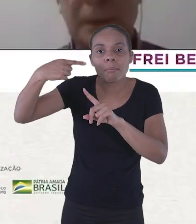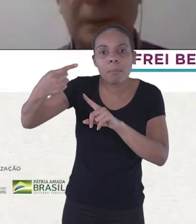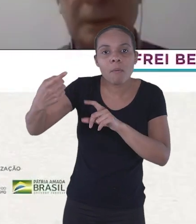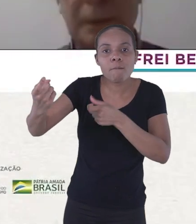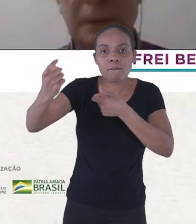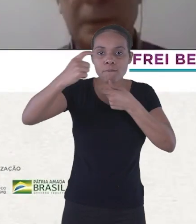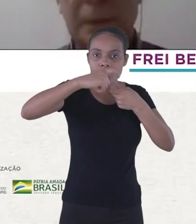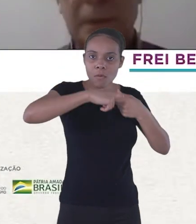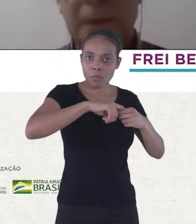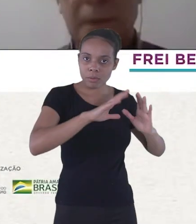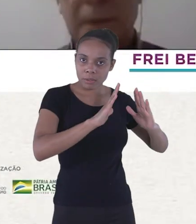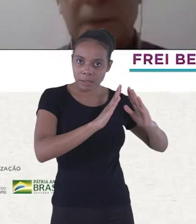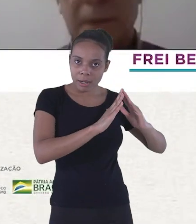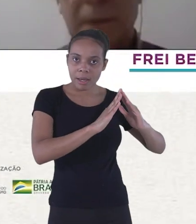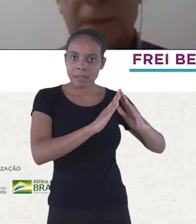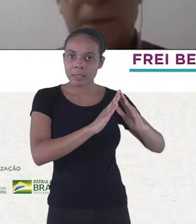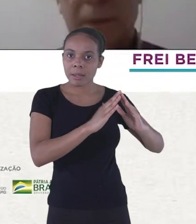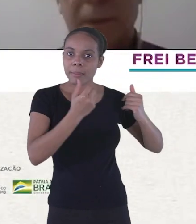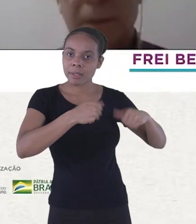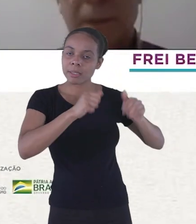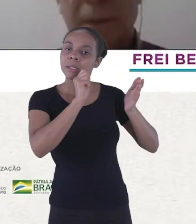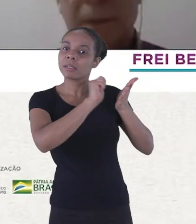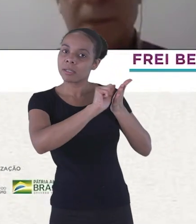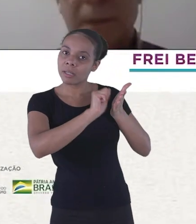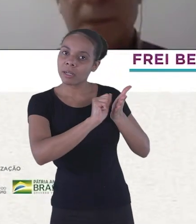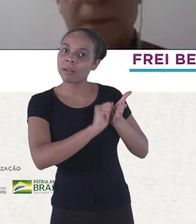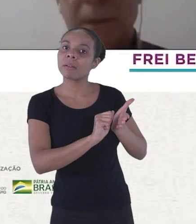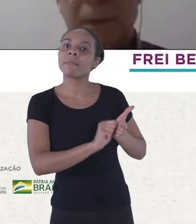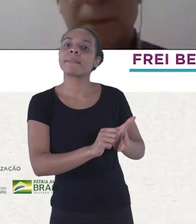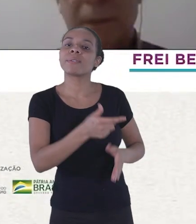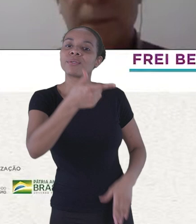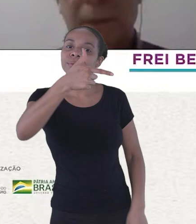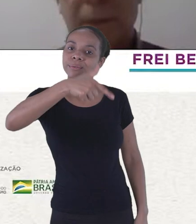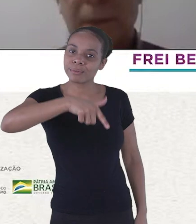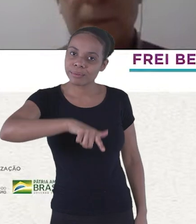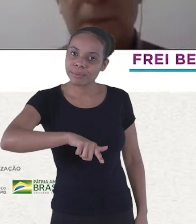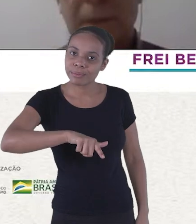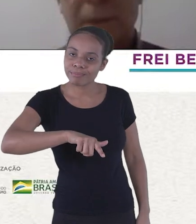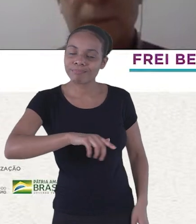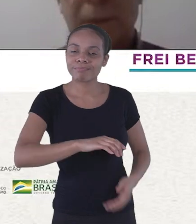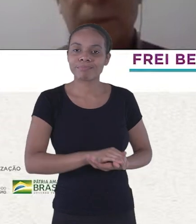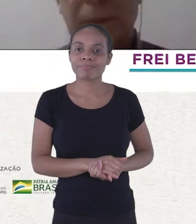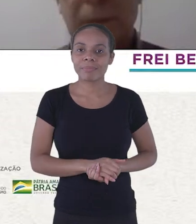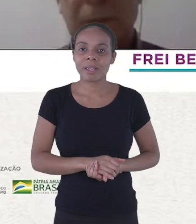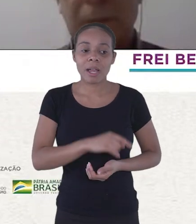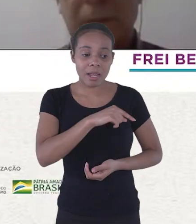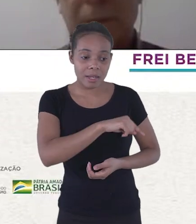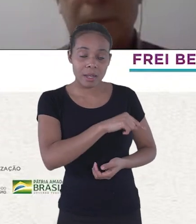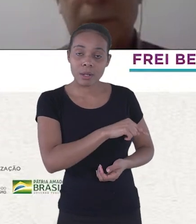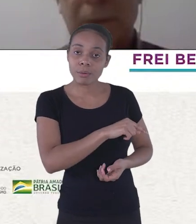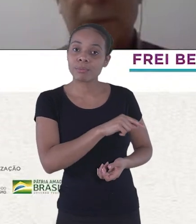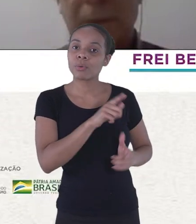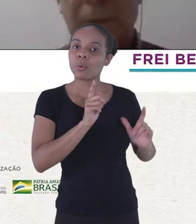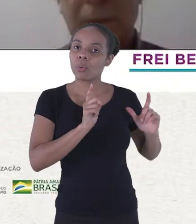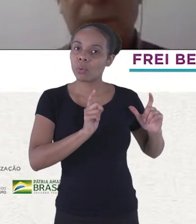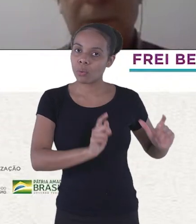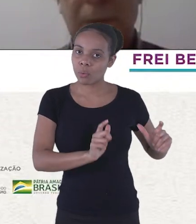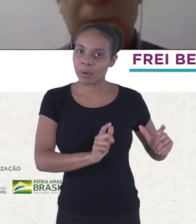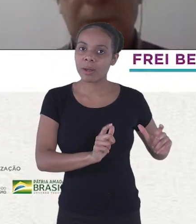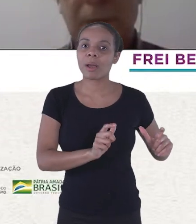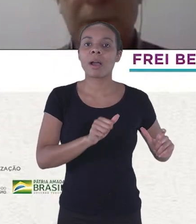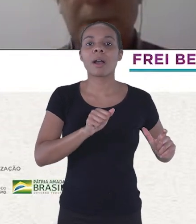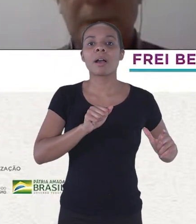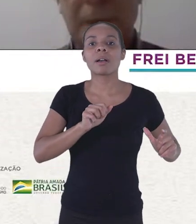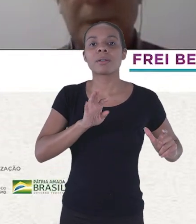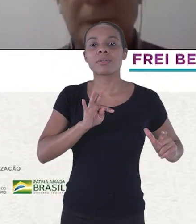se interna em Atibaia, que é o mesmo lugar onde eu passei minha juventude, tentando escrever o romance, só